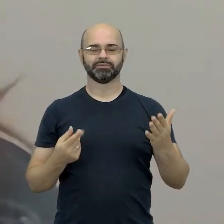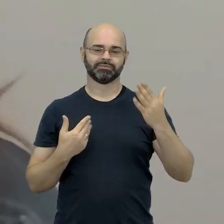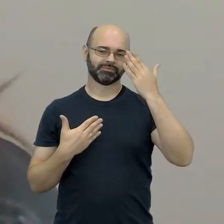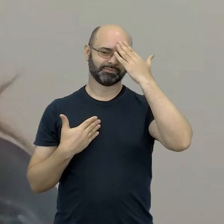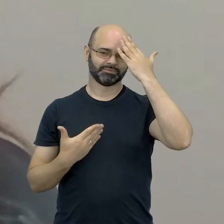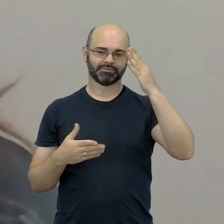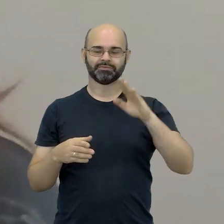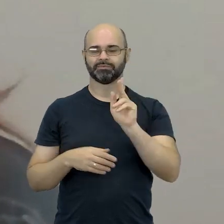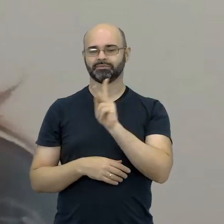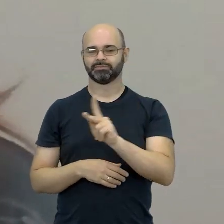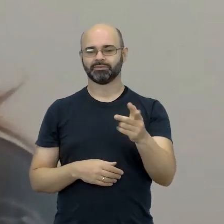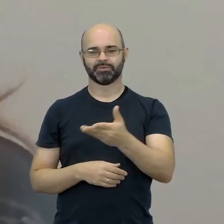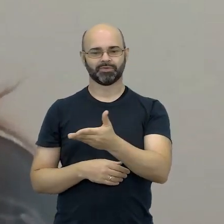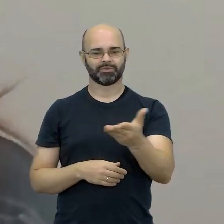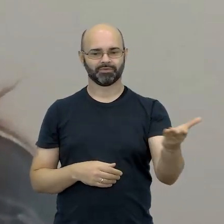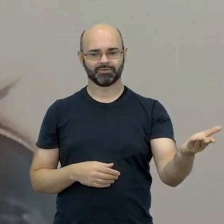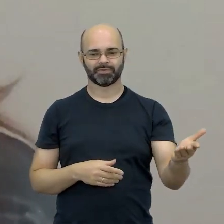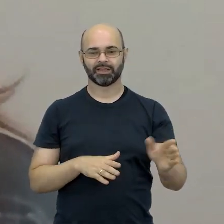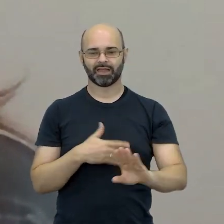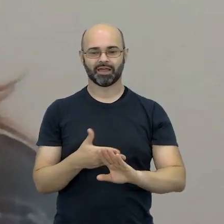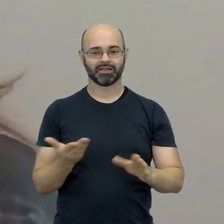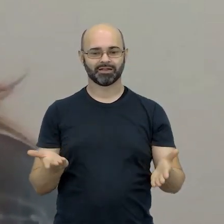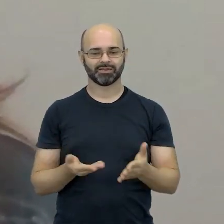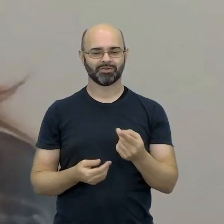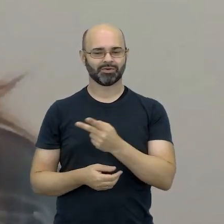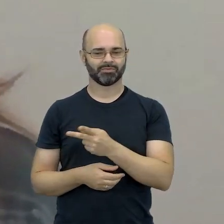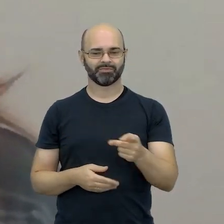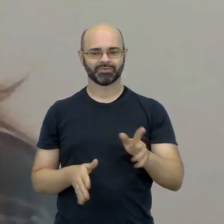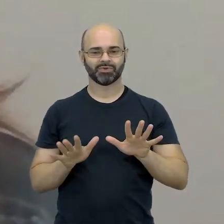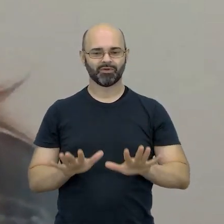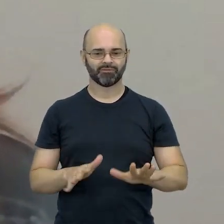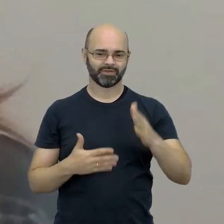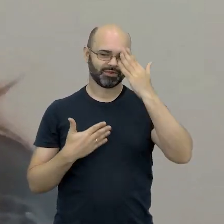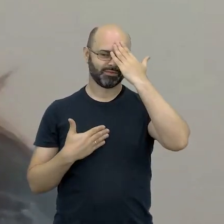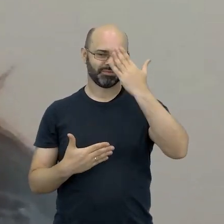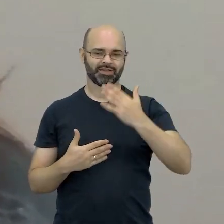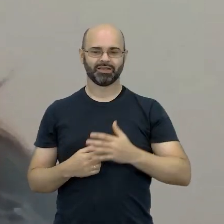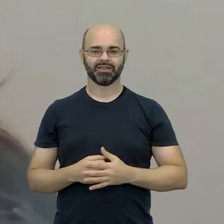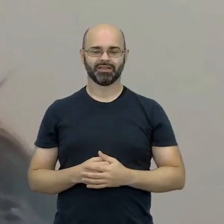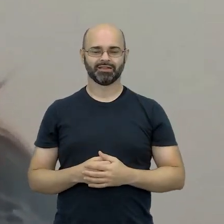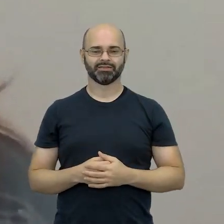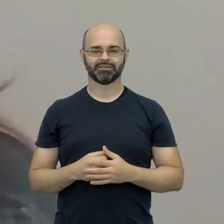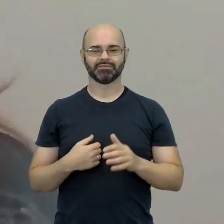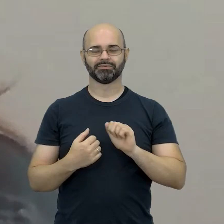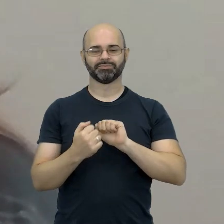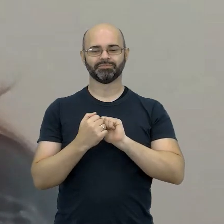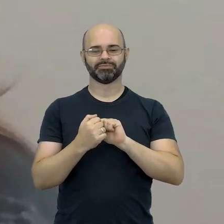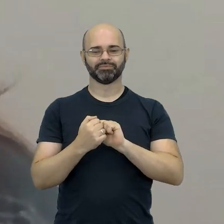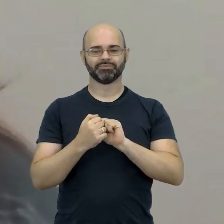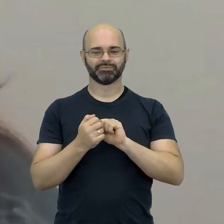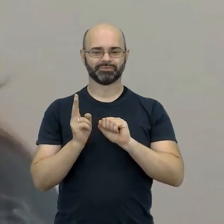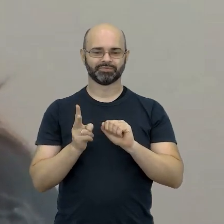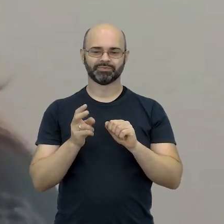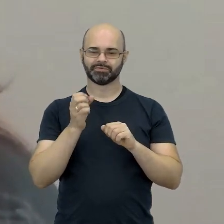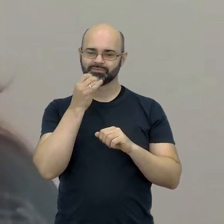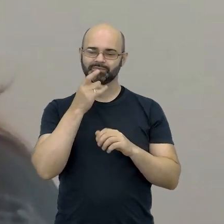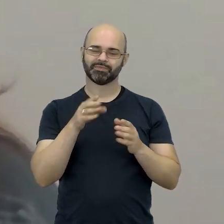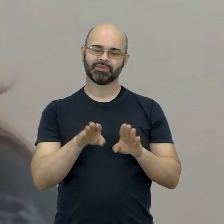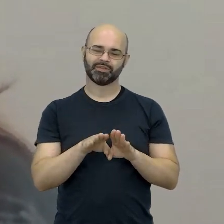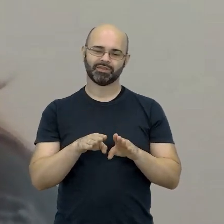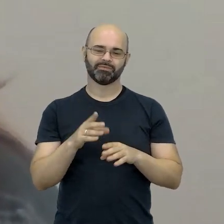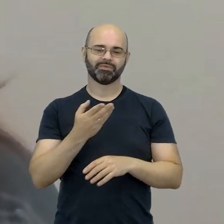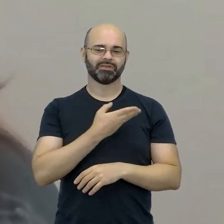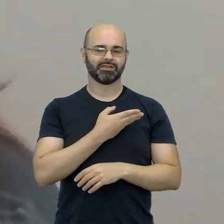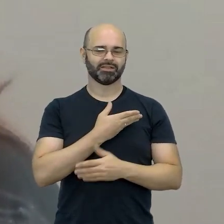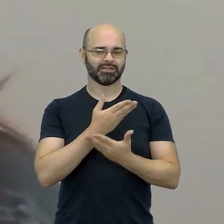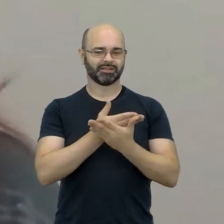dos professores até esse momento. É muito bom sempre ter essa conversa com vocês, principalmente quando a gente tem a presença de outros